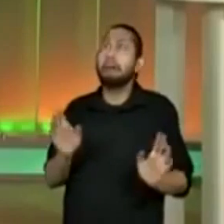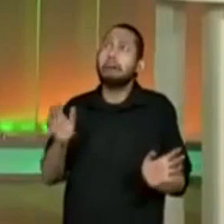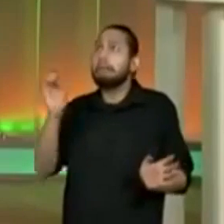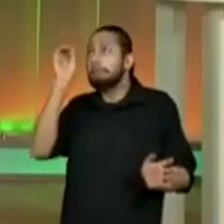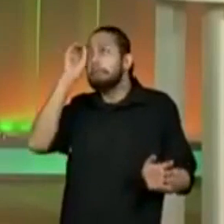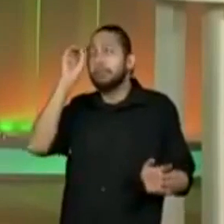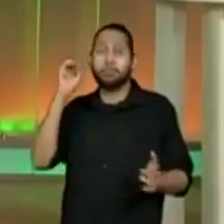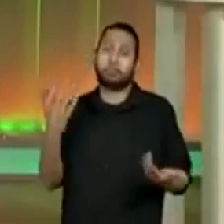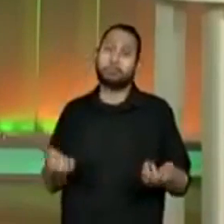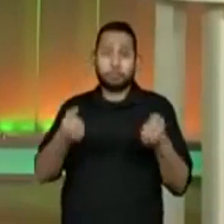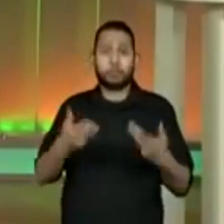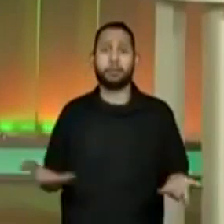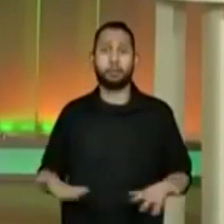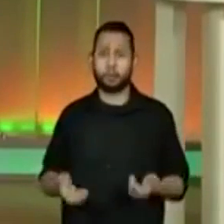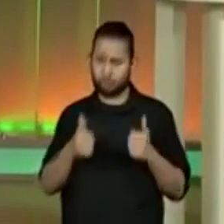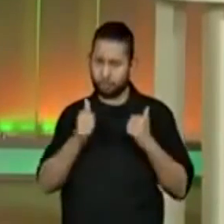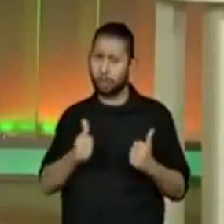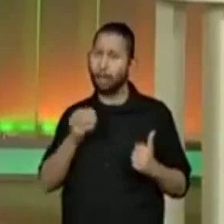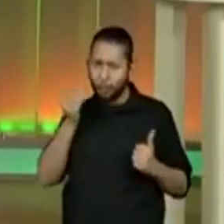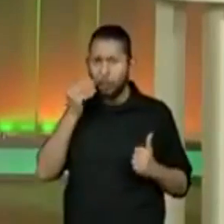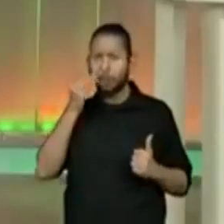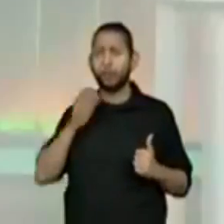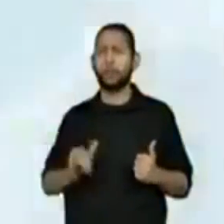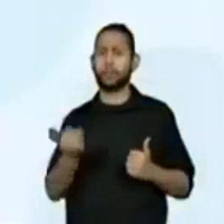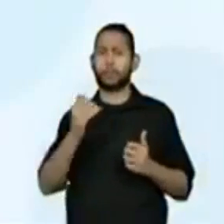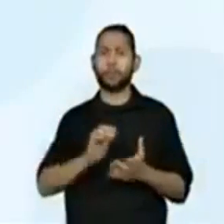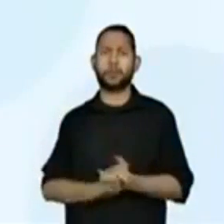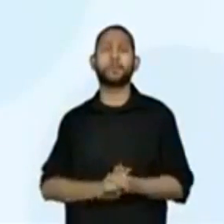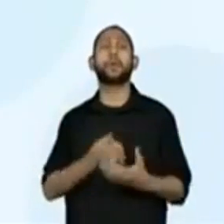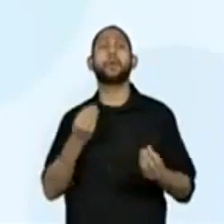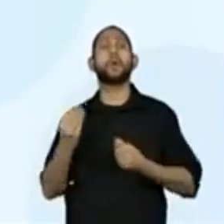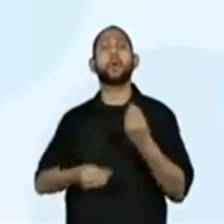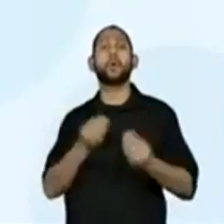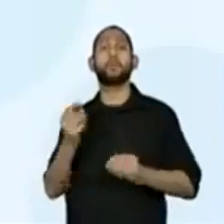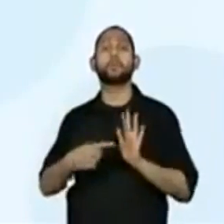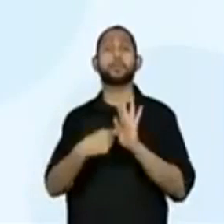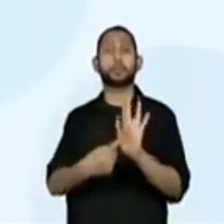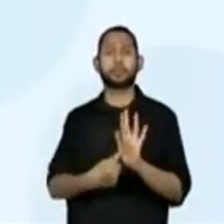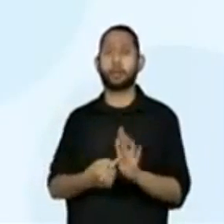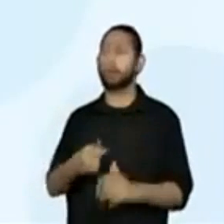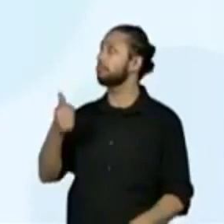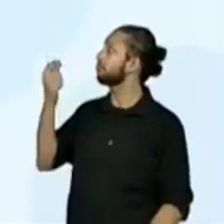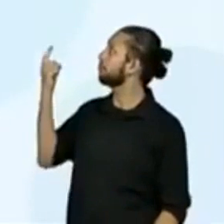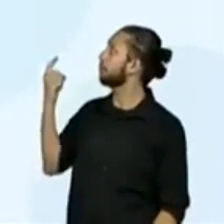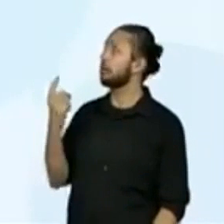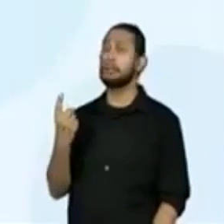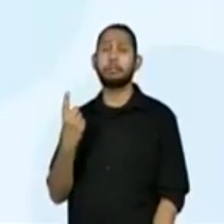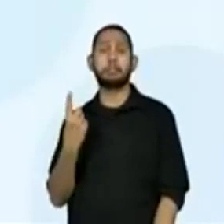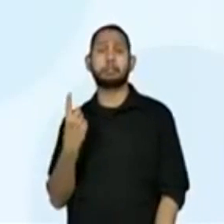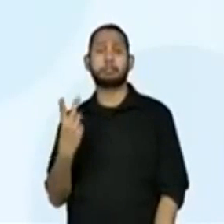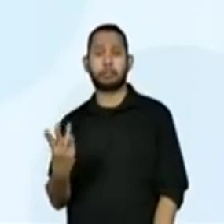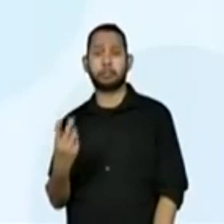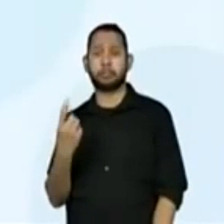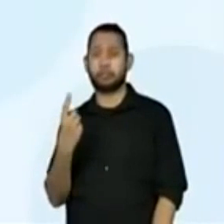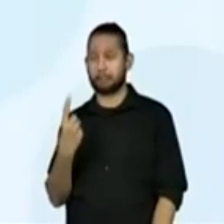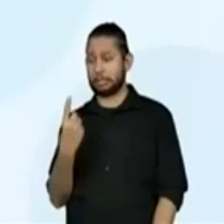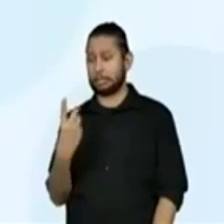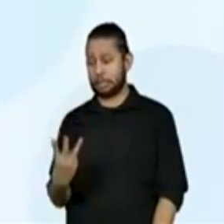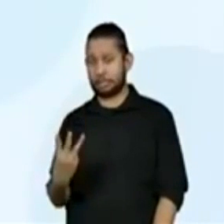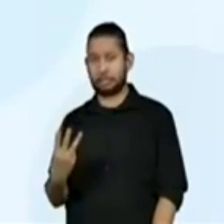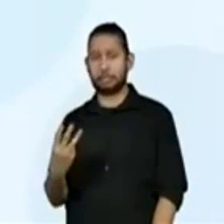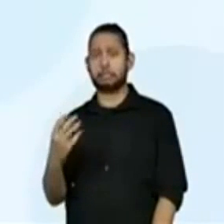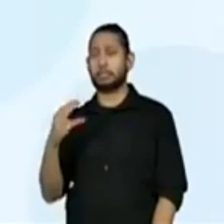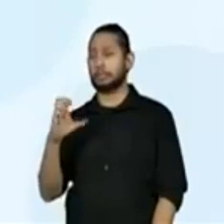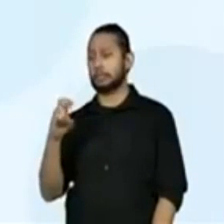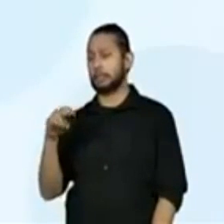nada, certo? Vamos lá, galera. Então, como é que eu vou representar 13 centavos em forma de